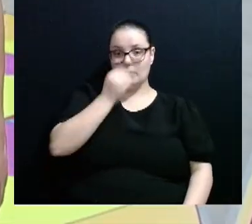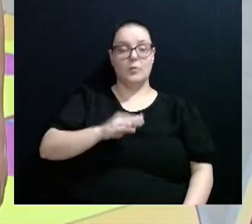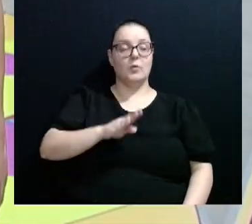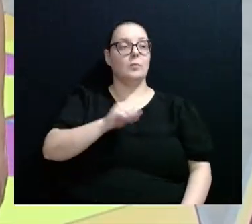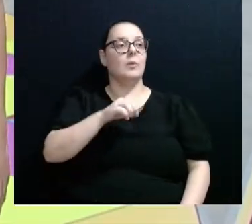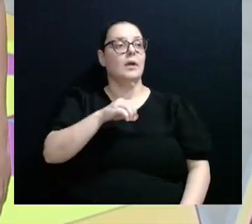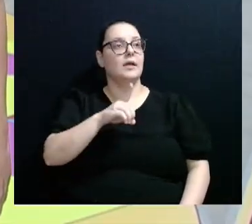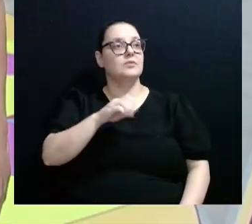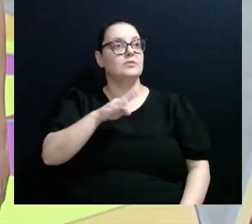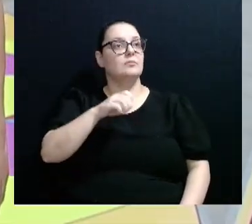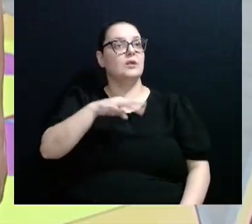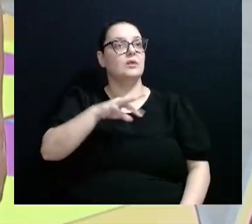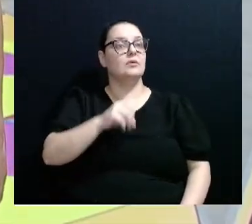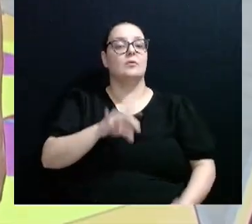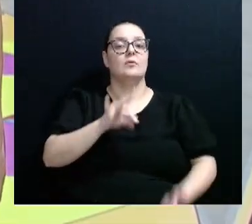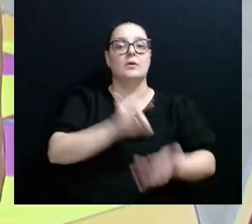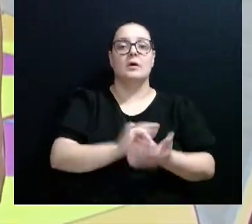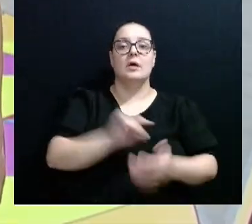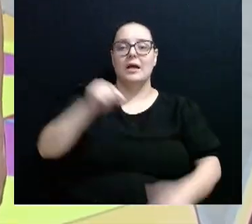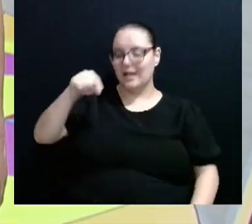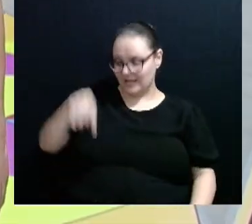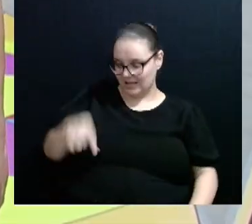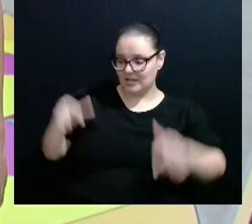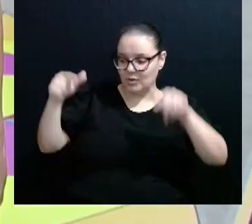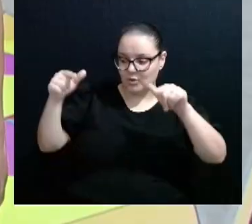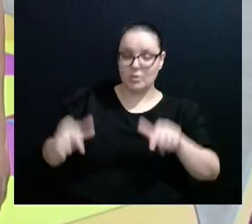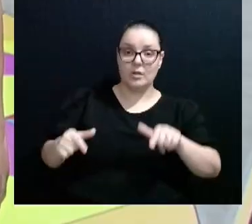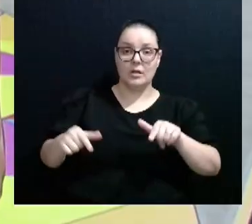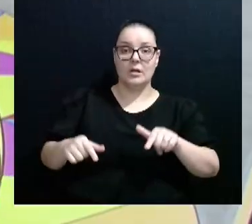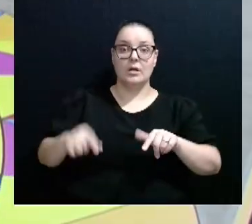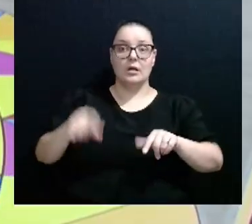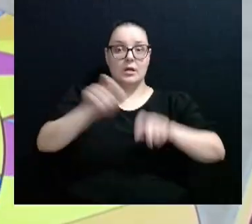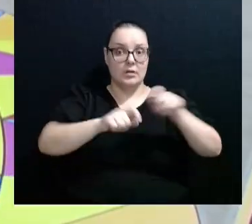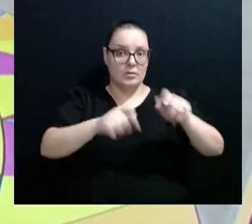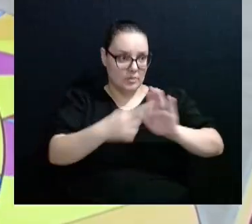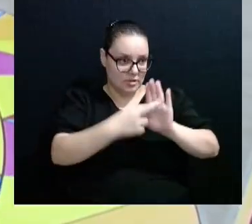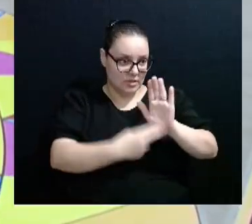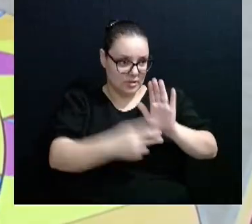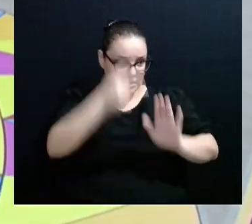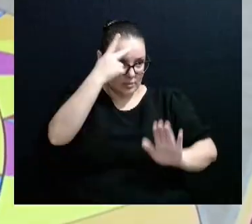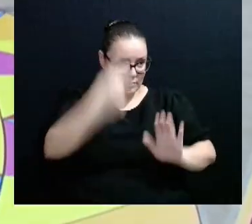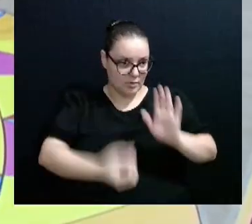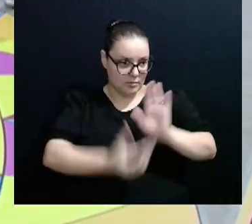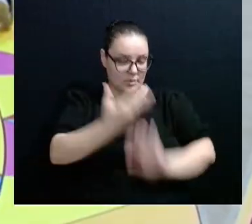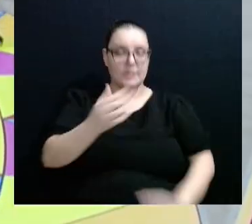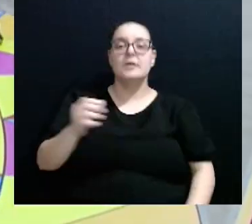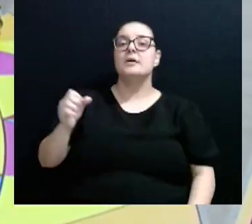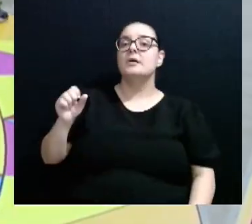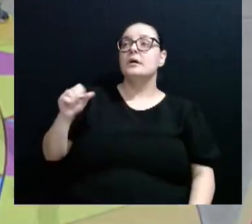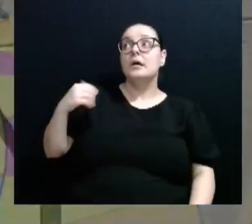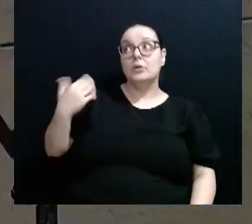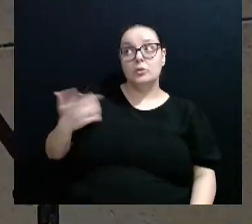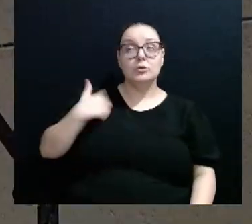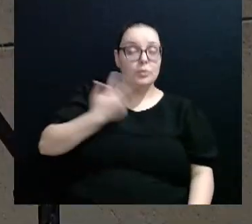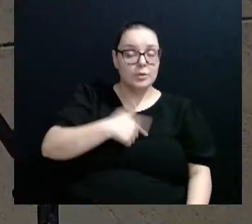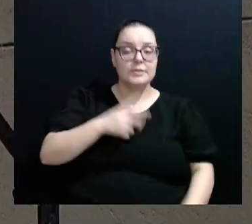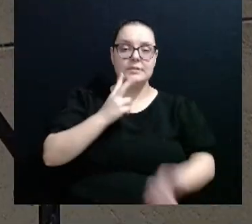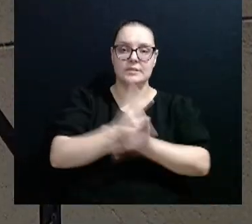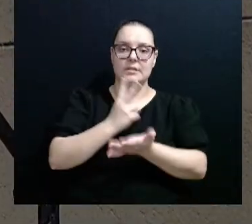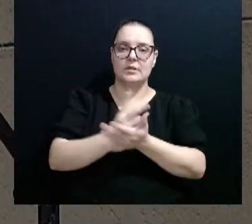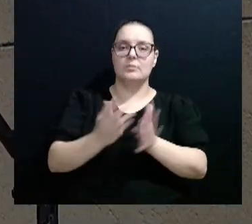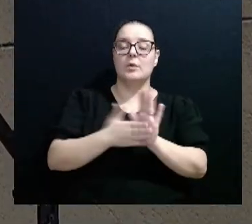nesse caleidoscópio, as pessoas que criam as suas regras, é isso? Nós sempre temos uma proposta inicial